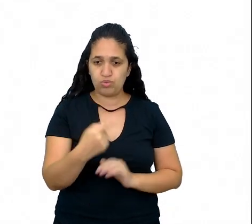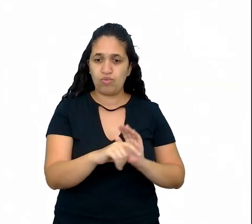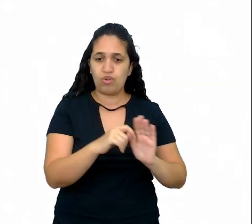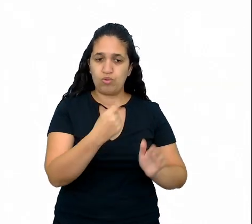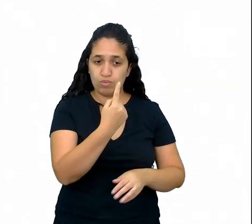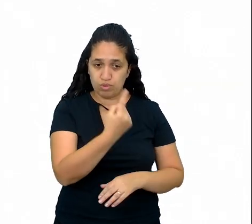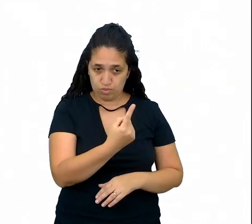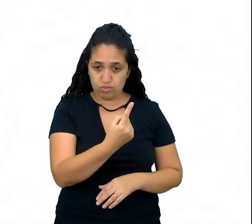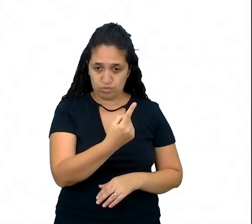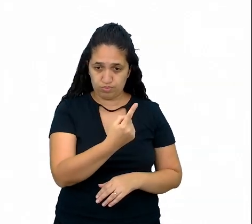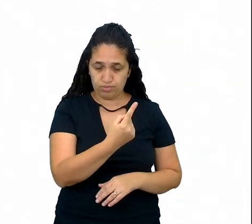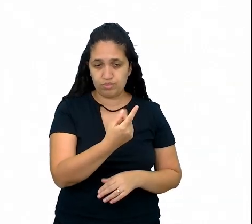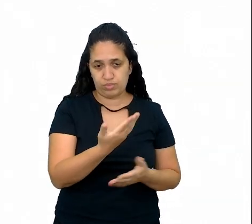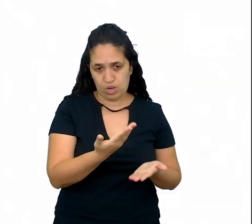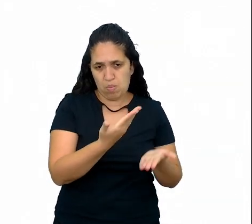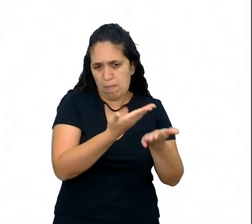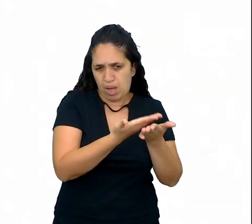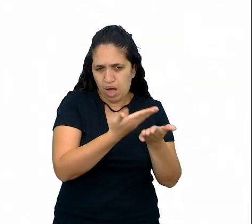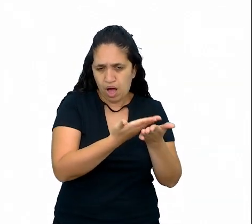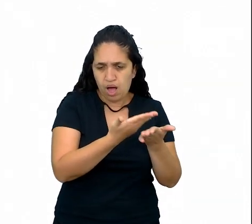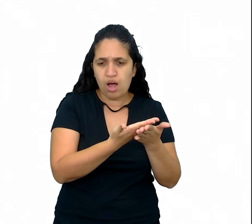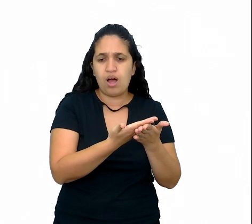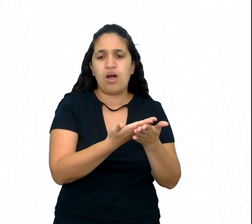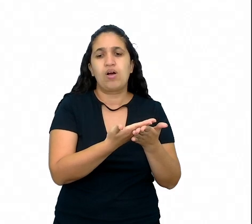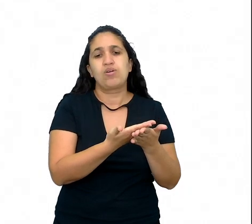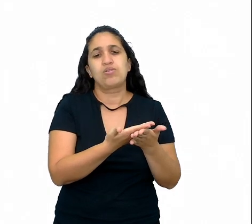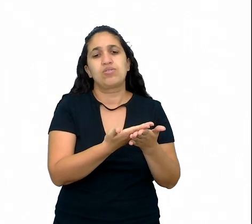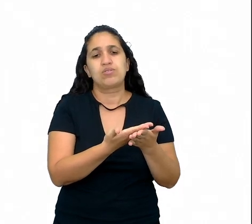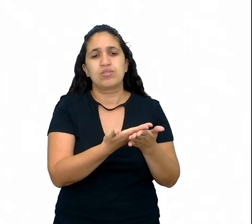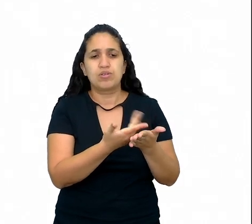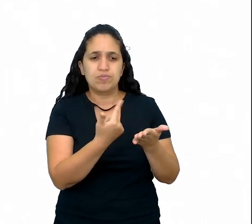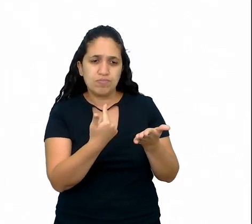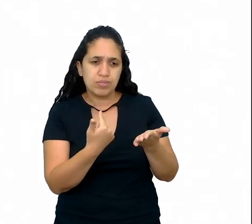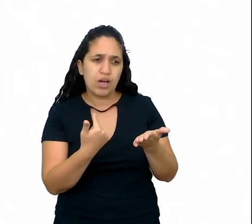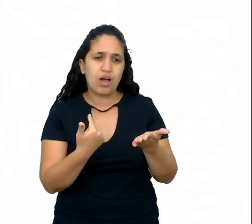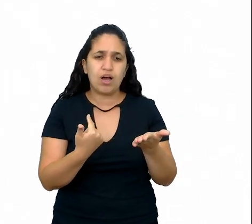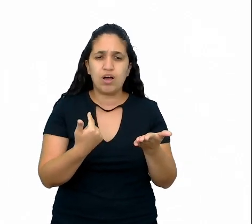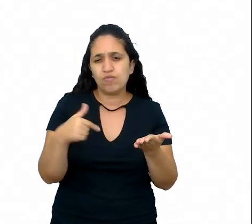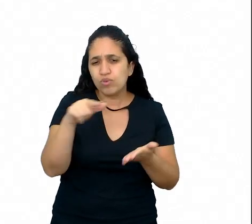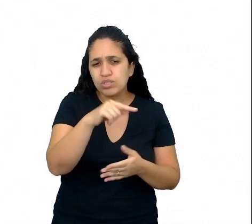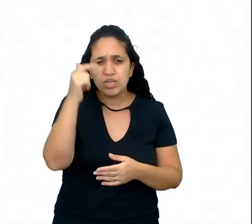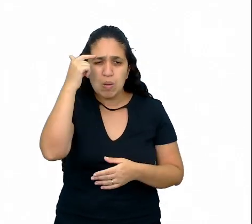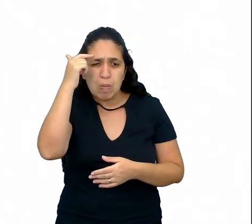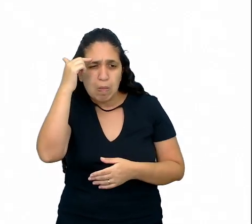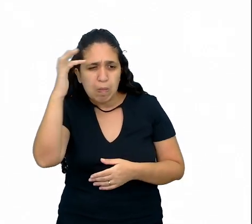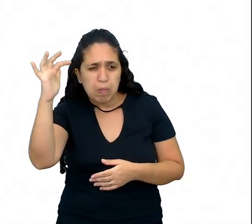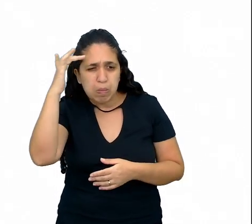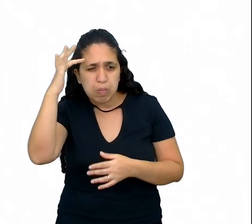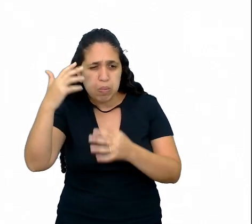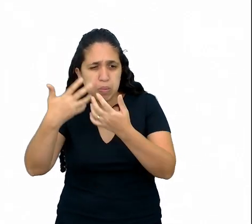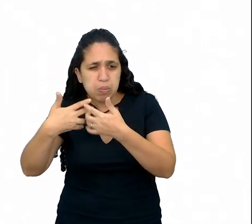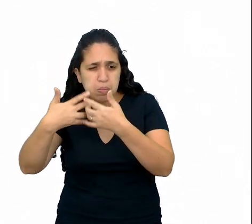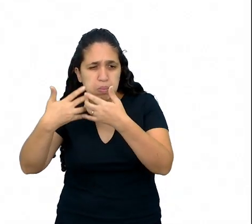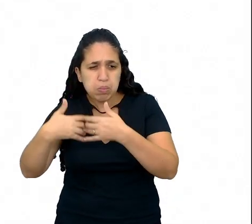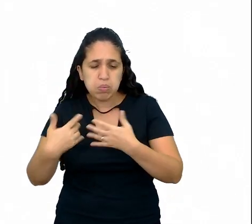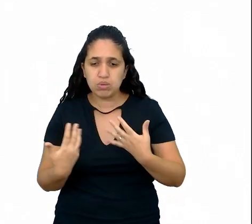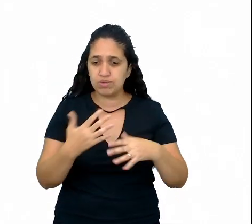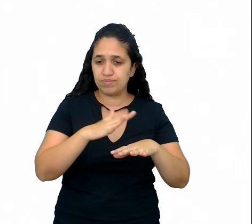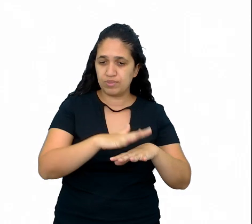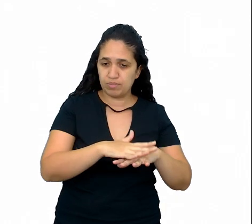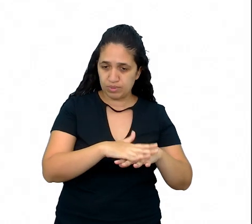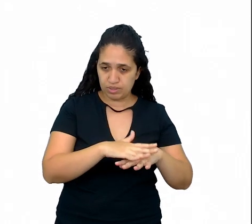trazer aqui uma aula para eu trazer algumas reflexões, né, acerca da matemática,